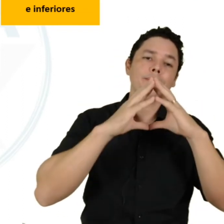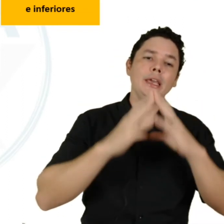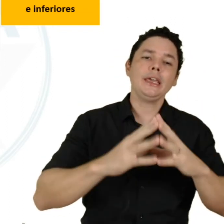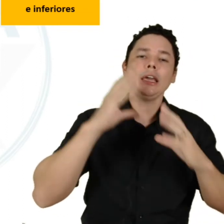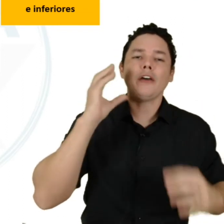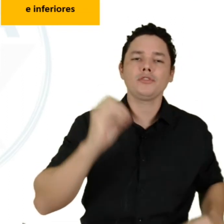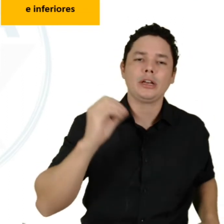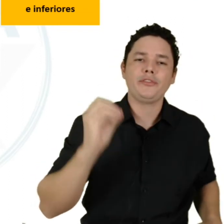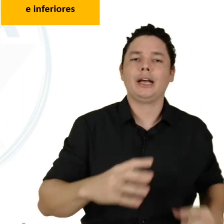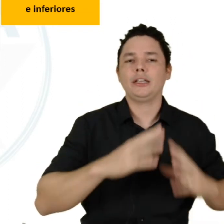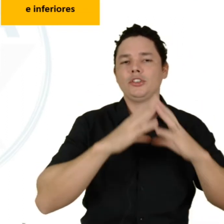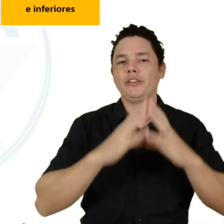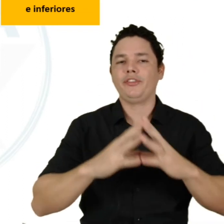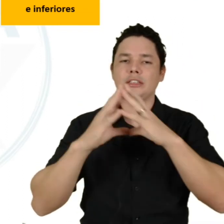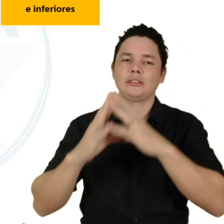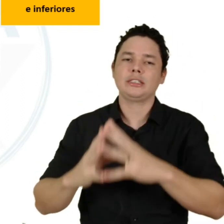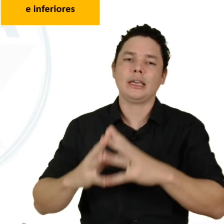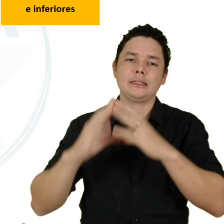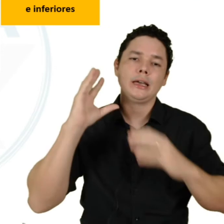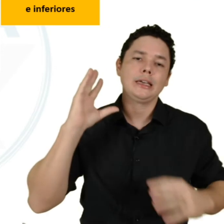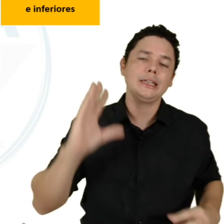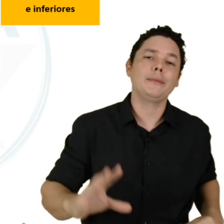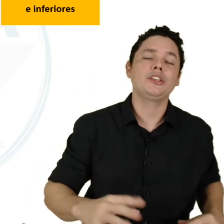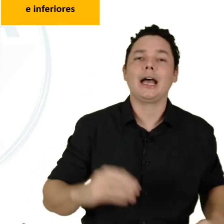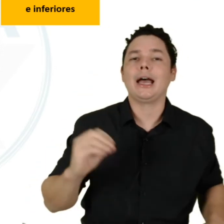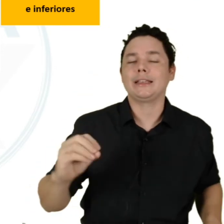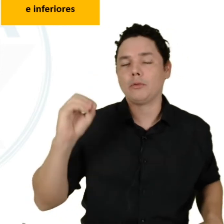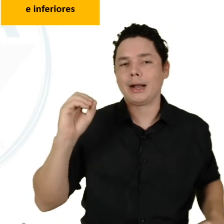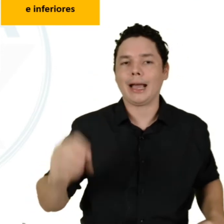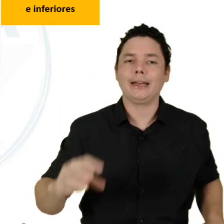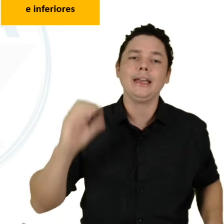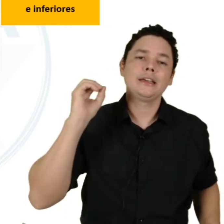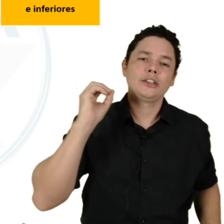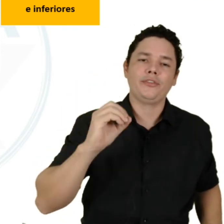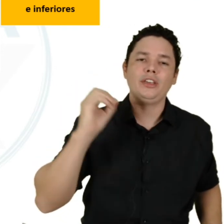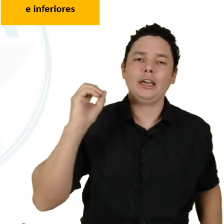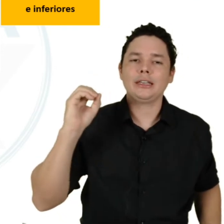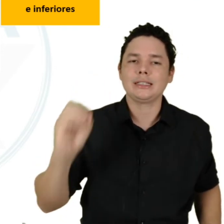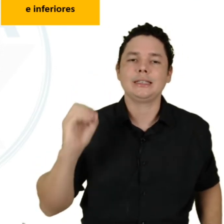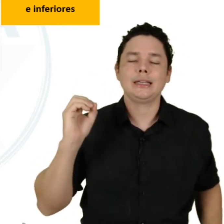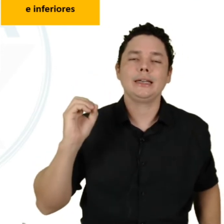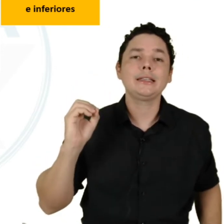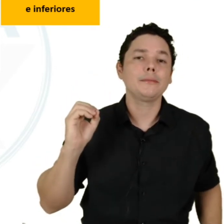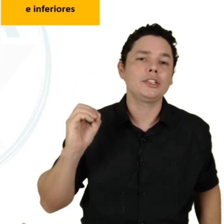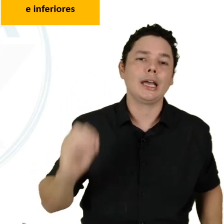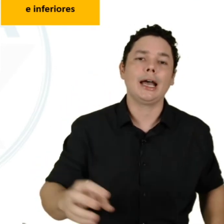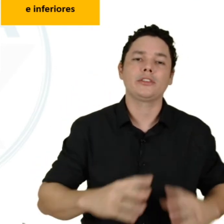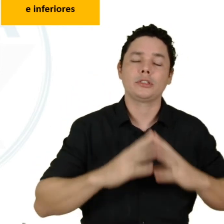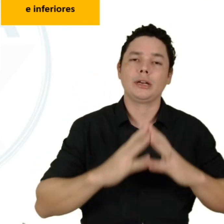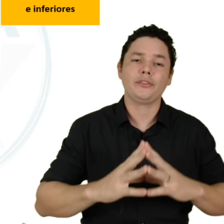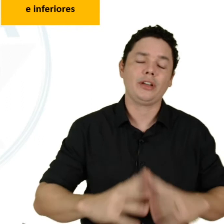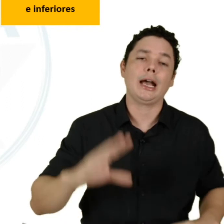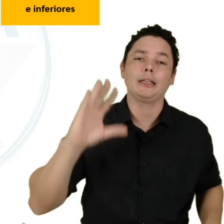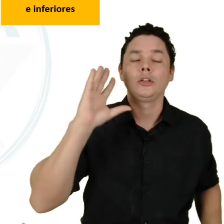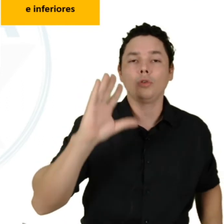intermediário e a função gratificada de chefia e assistência intermediárias, é o CAI, né? Chefia e assistência intermediária,